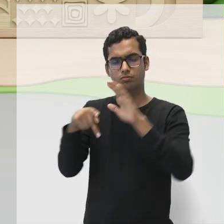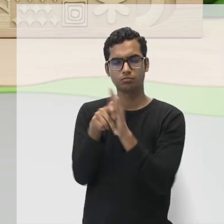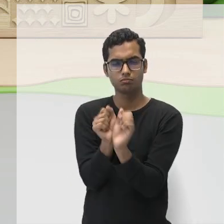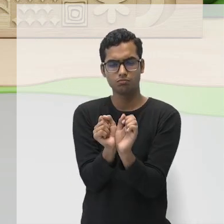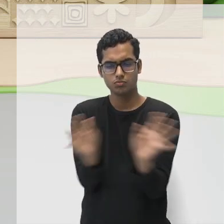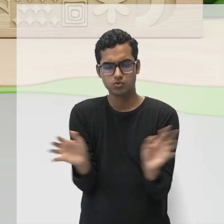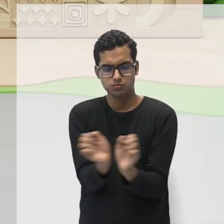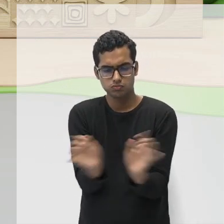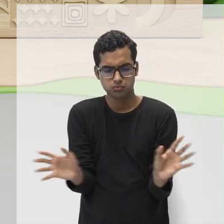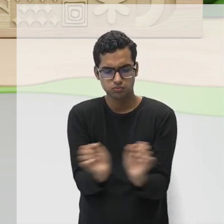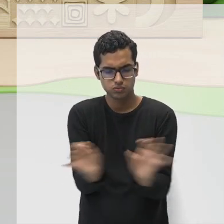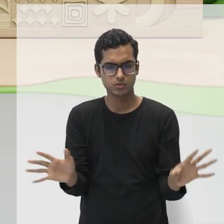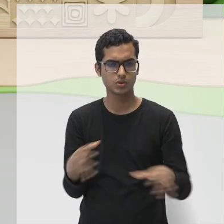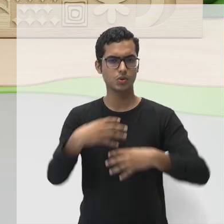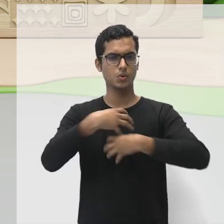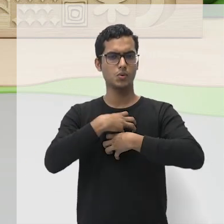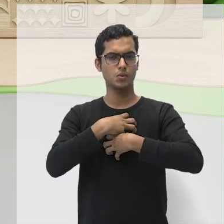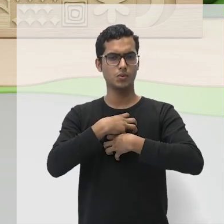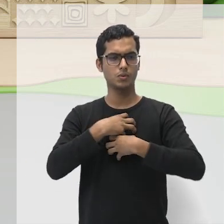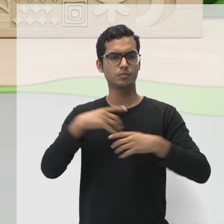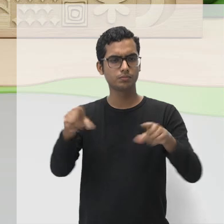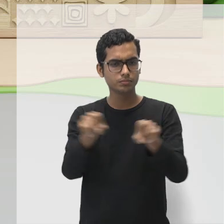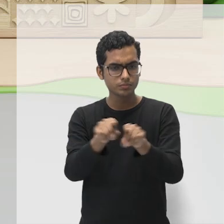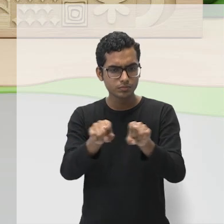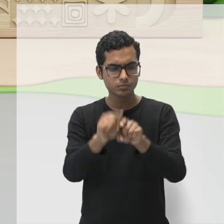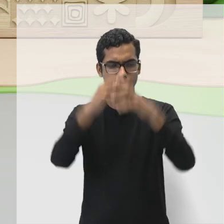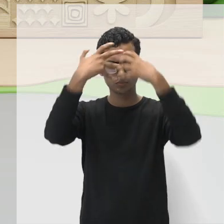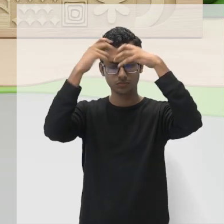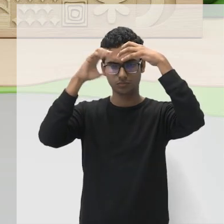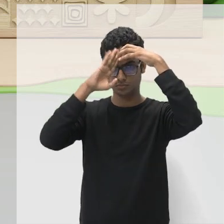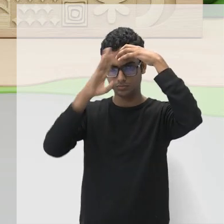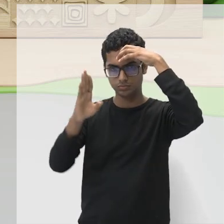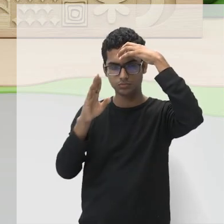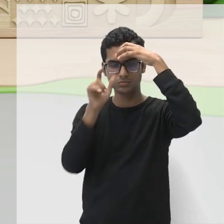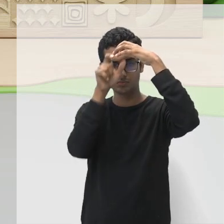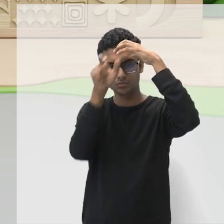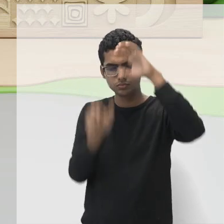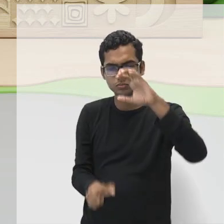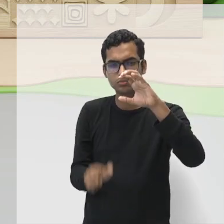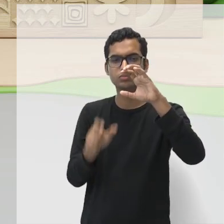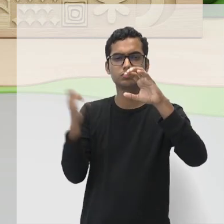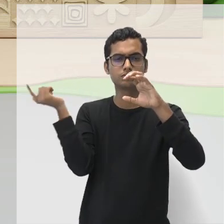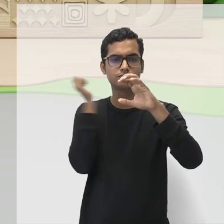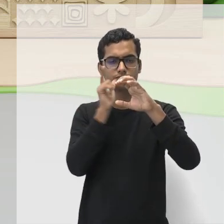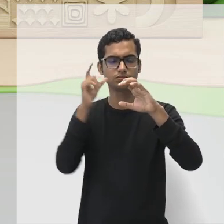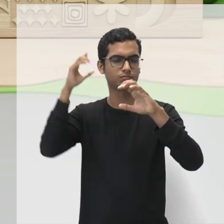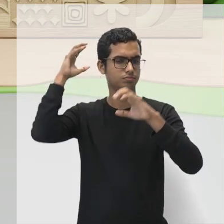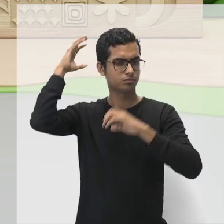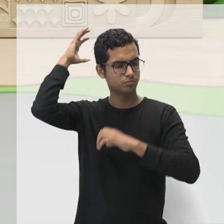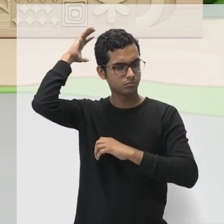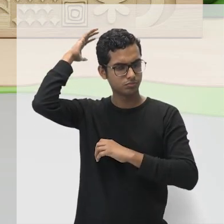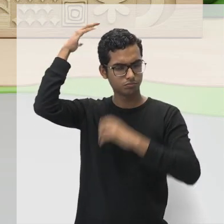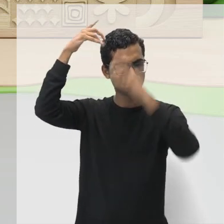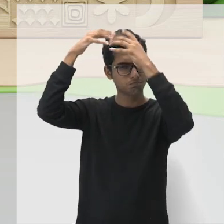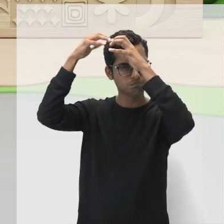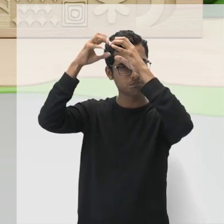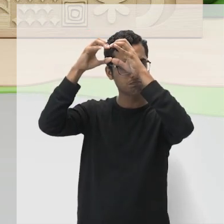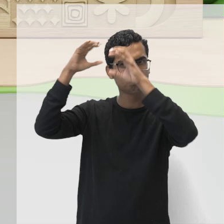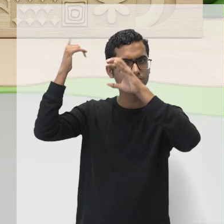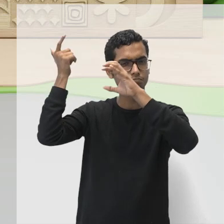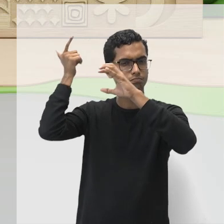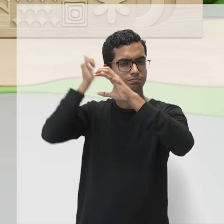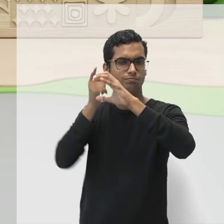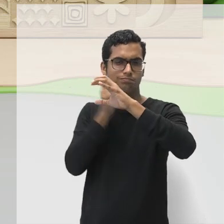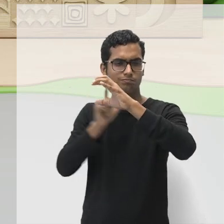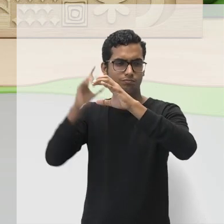periférico, né? Do periférico vai para o sistema nervoso central, que leva essa informação ao cérebro e começa a